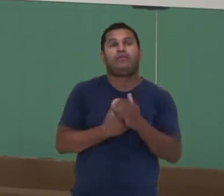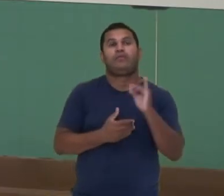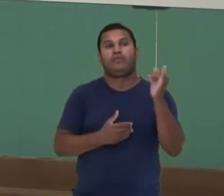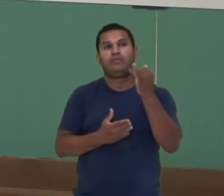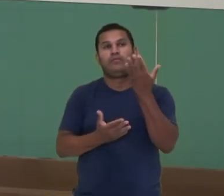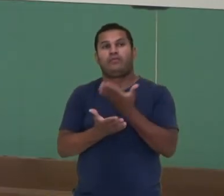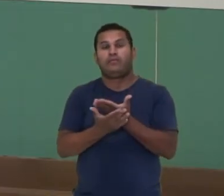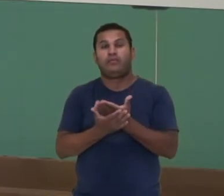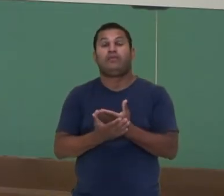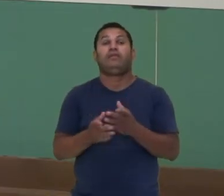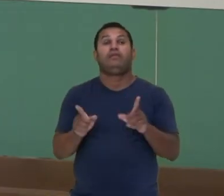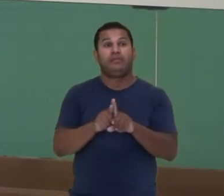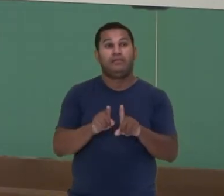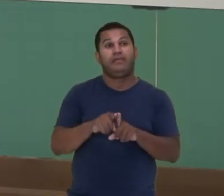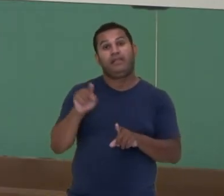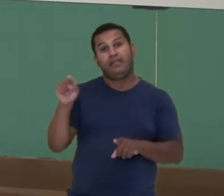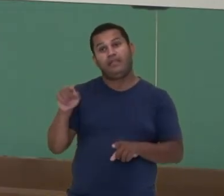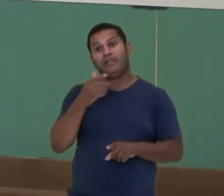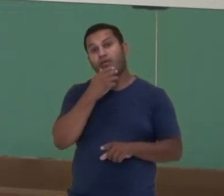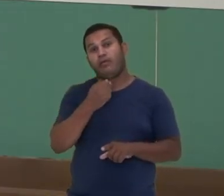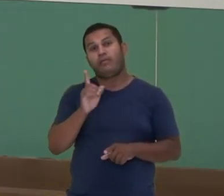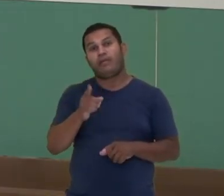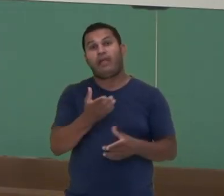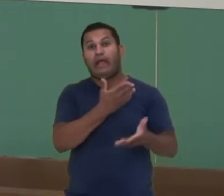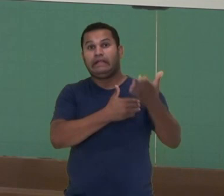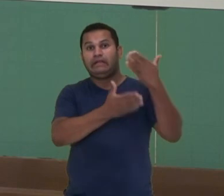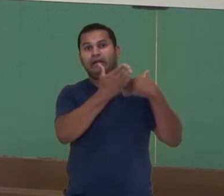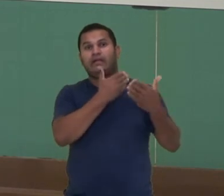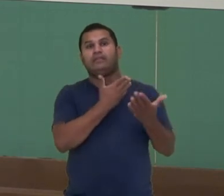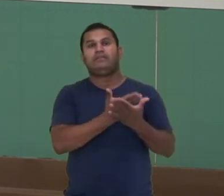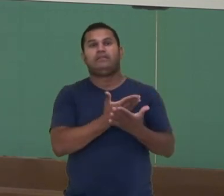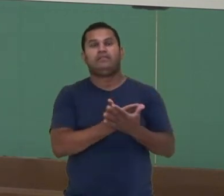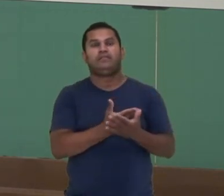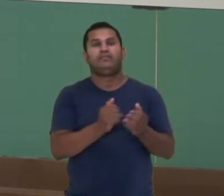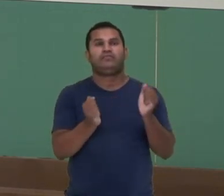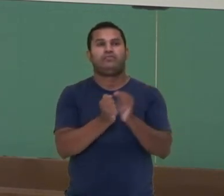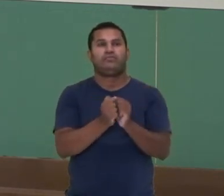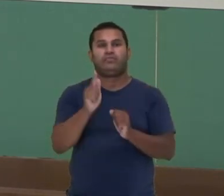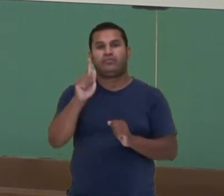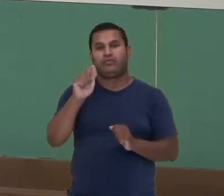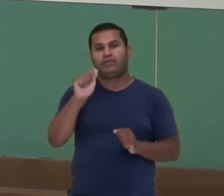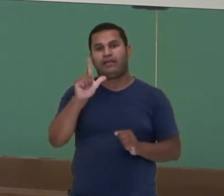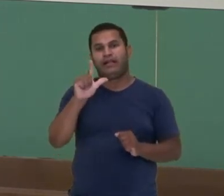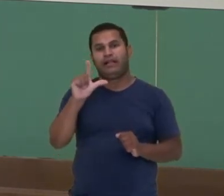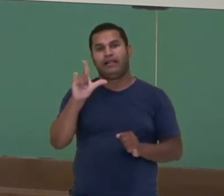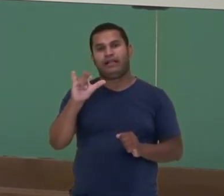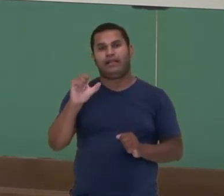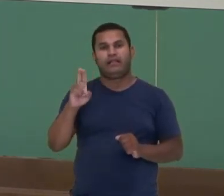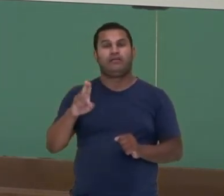de Galileu, certo? Aqui estão as nossas referências e eu espero que vocês